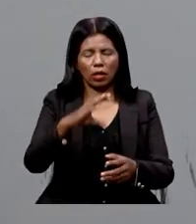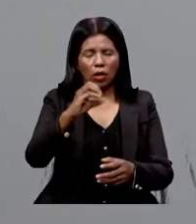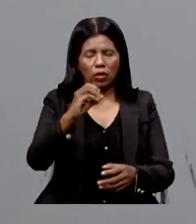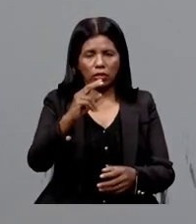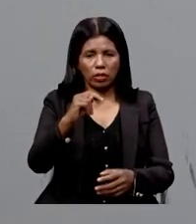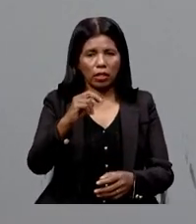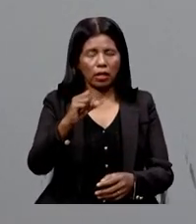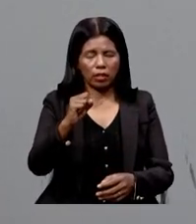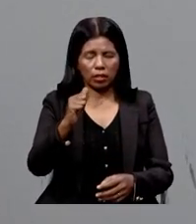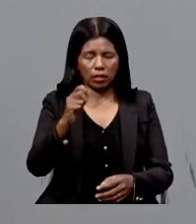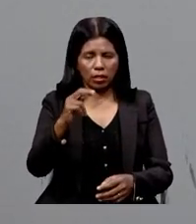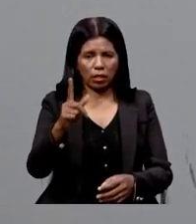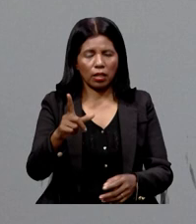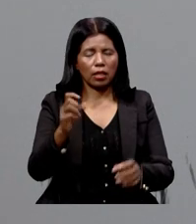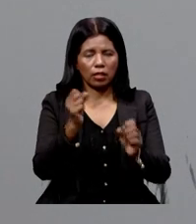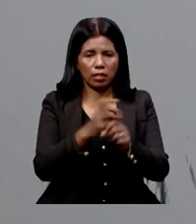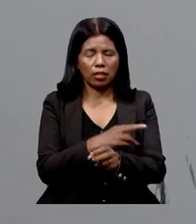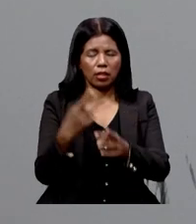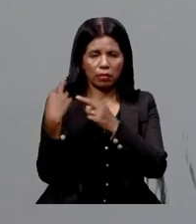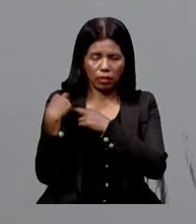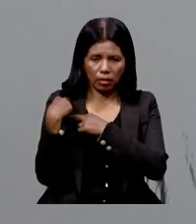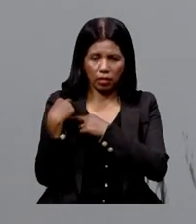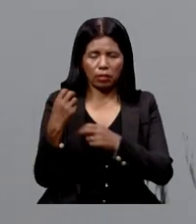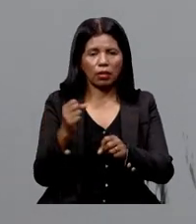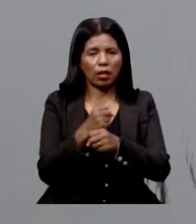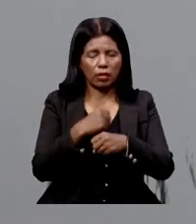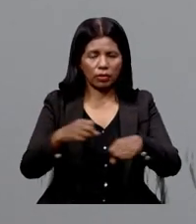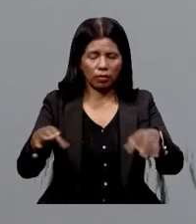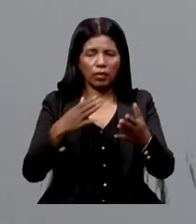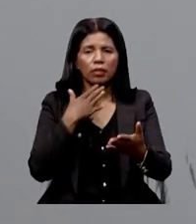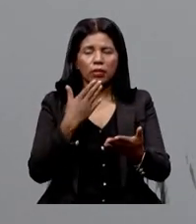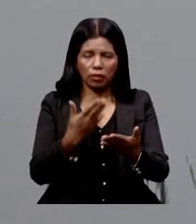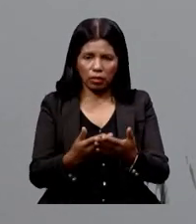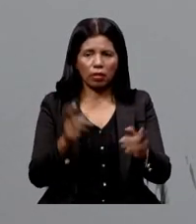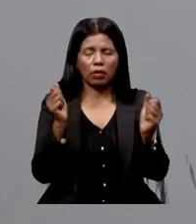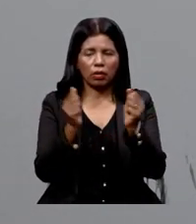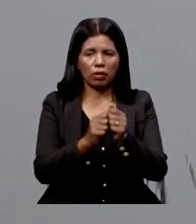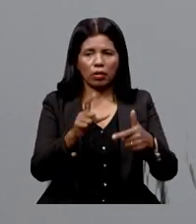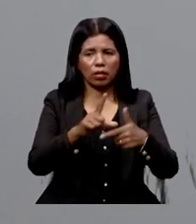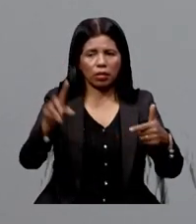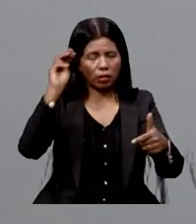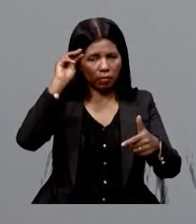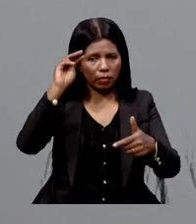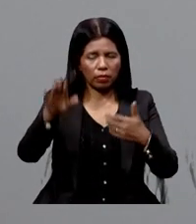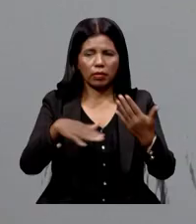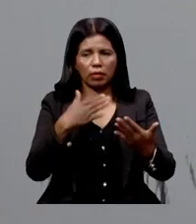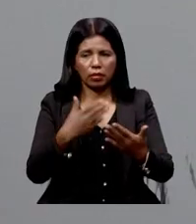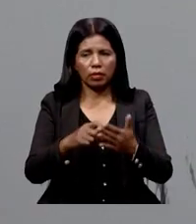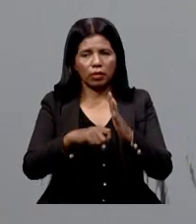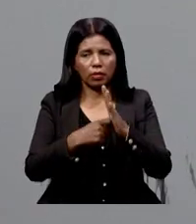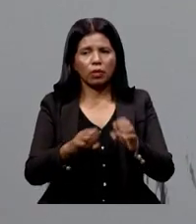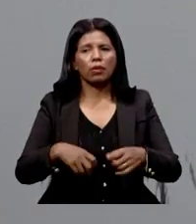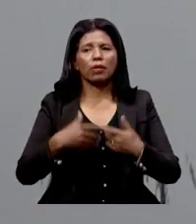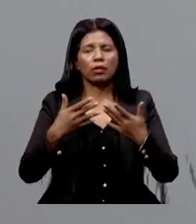nine presença nine papel ata bele halo bem coordenação ho linhas ministrais saibisir para o